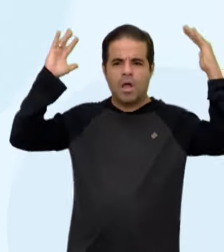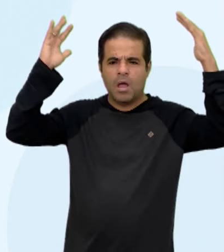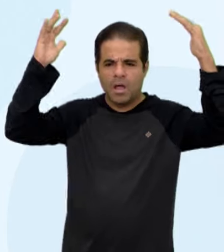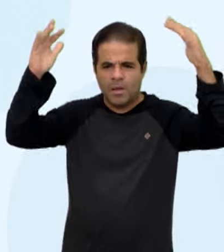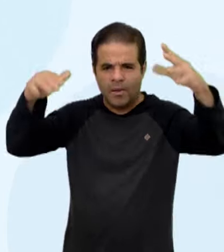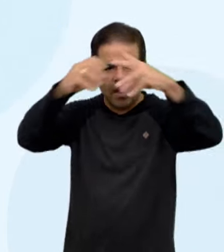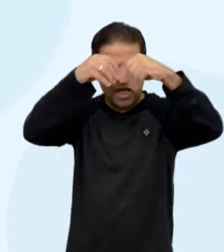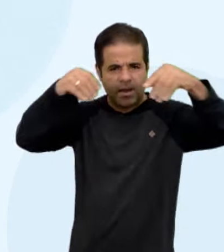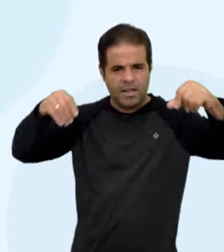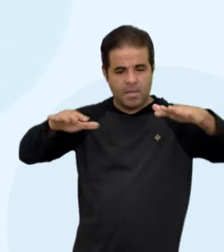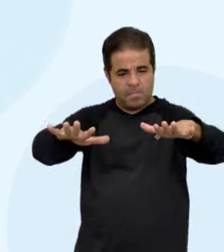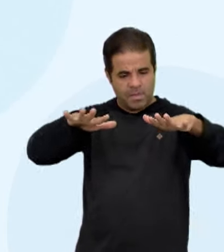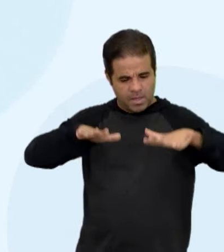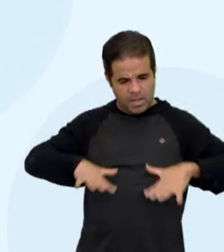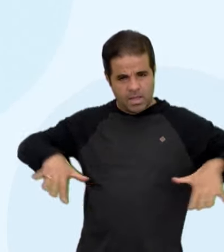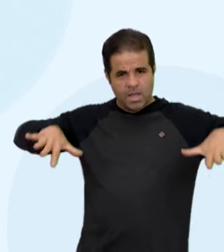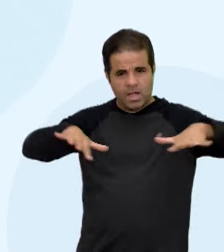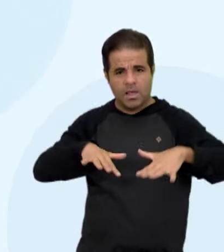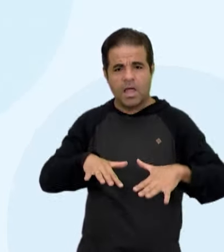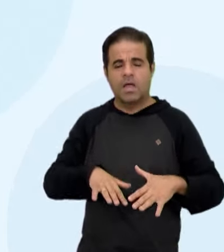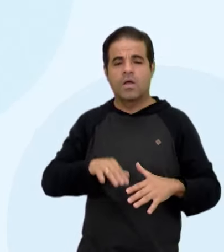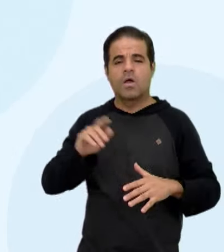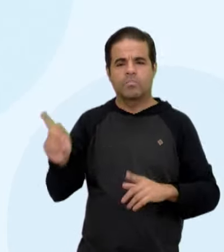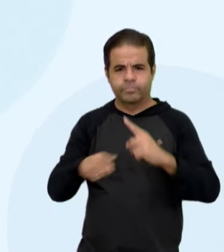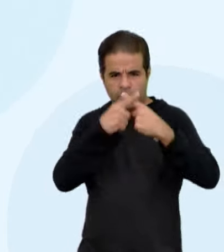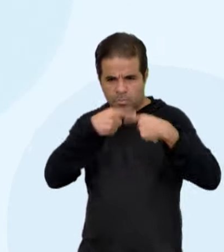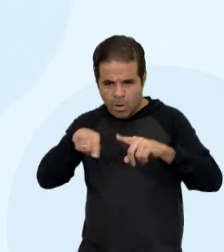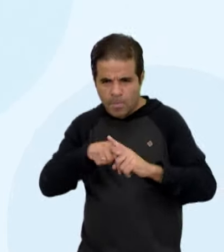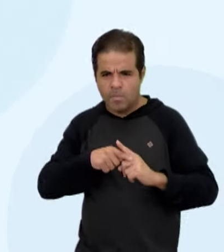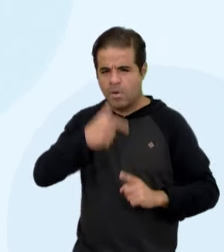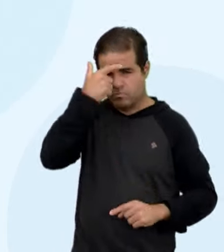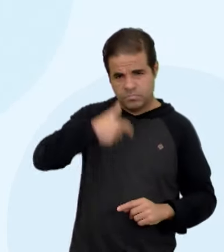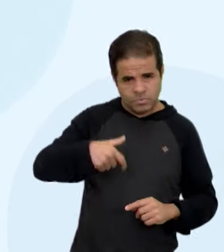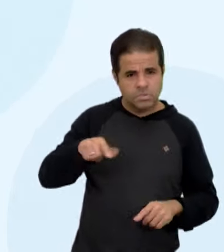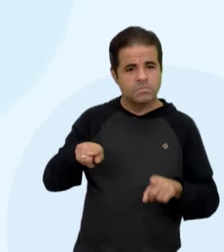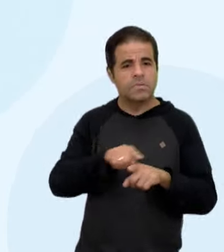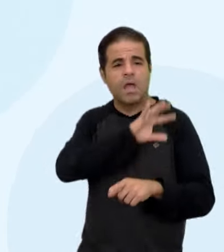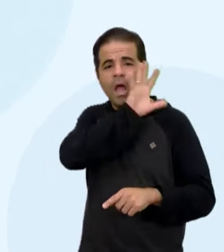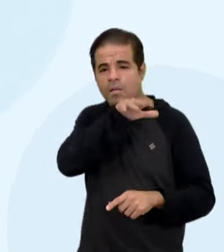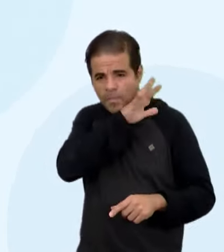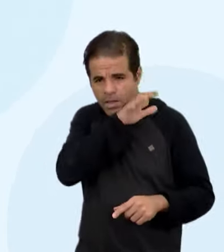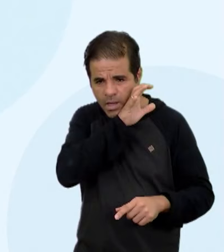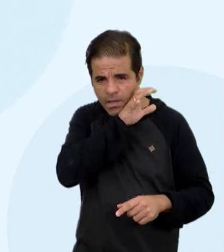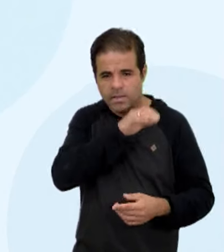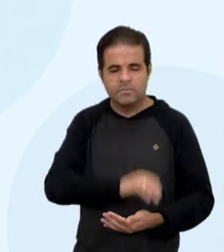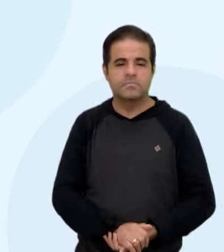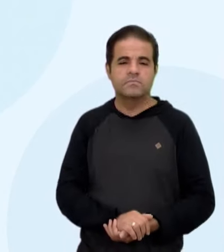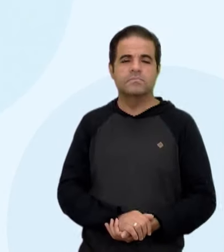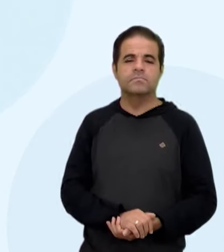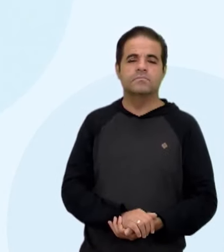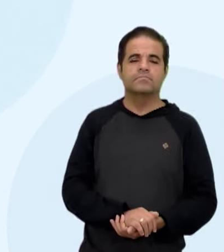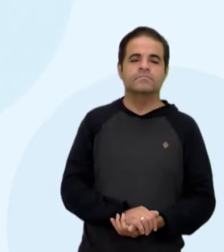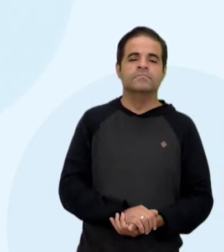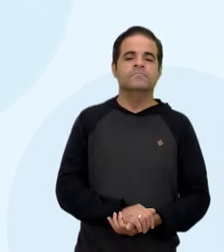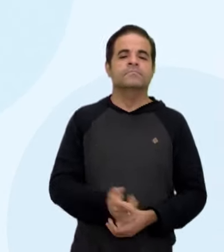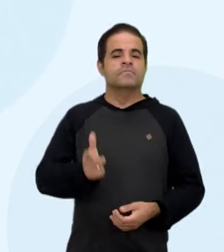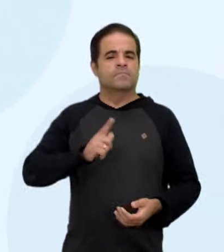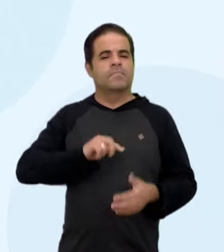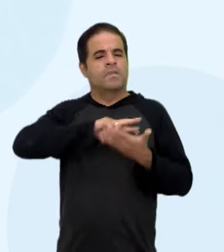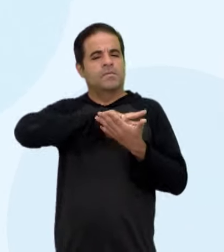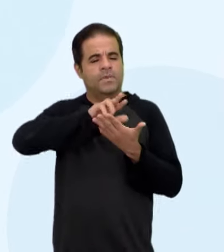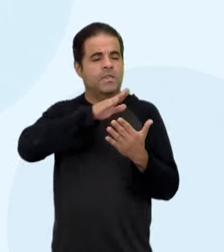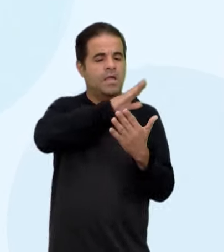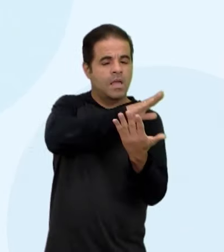os gladiadores e os animais usados nos combates. O Coliseu